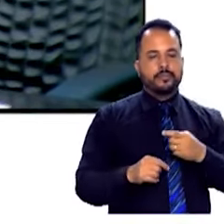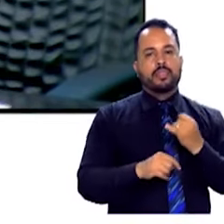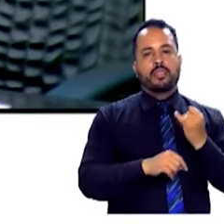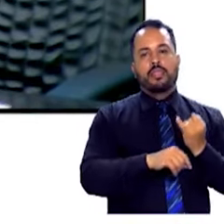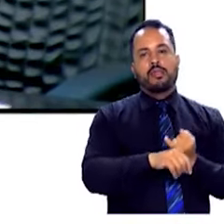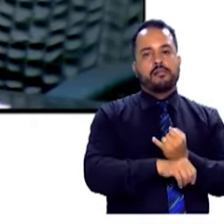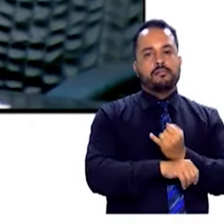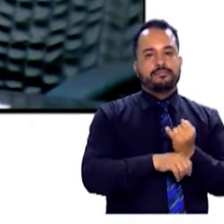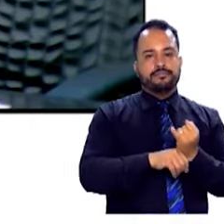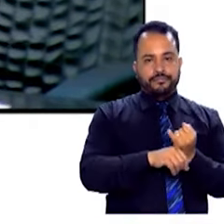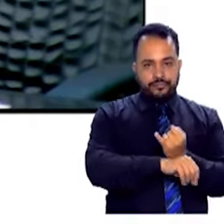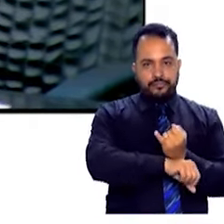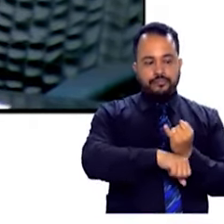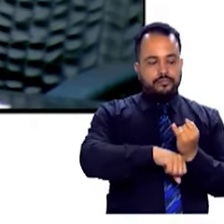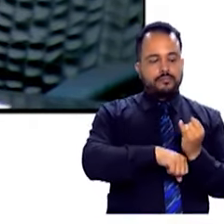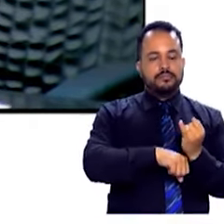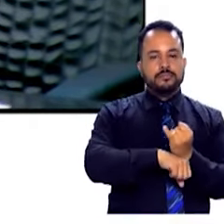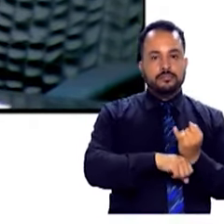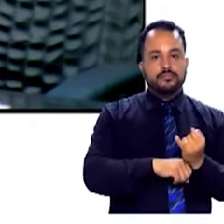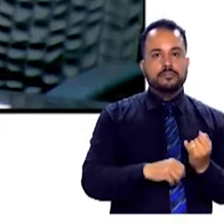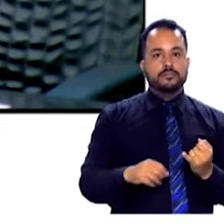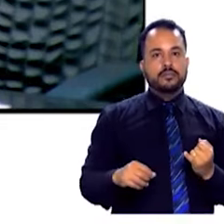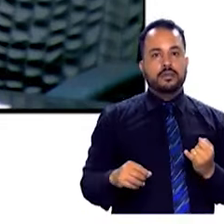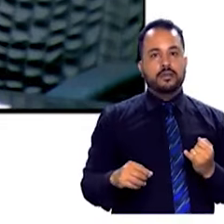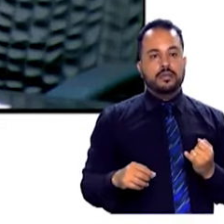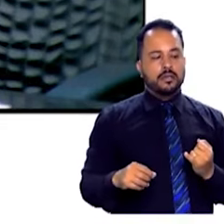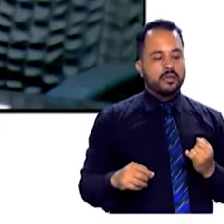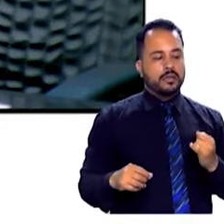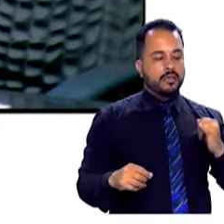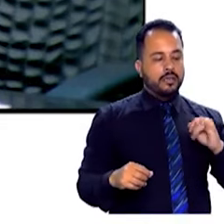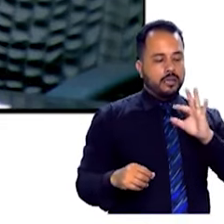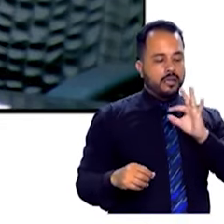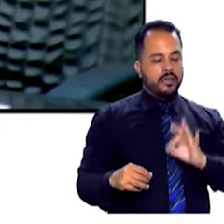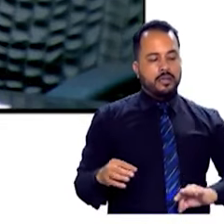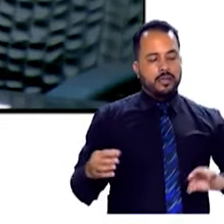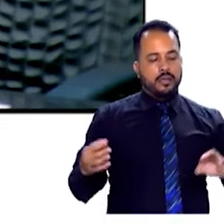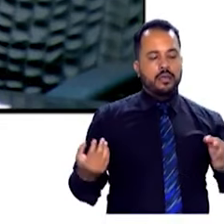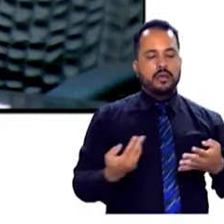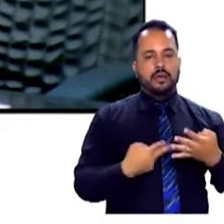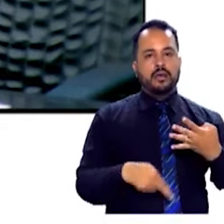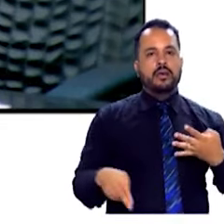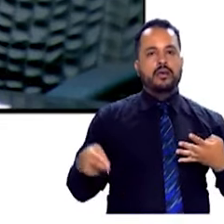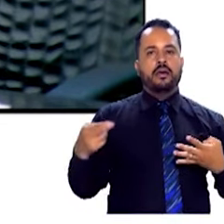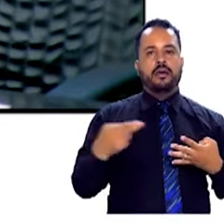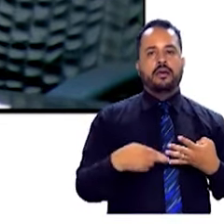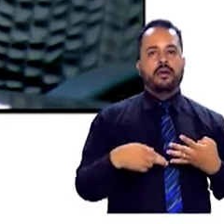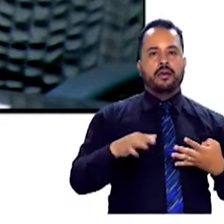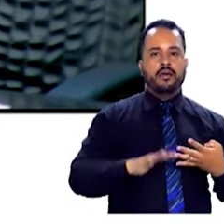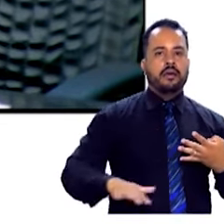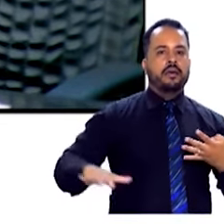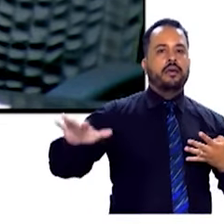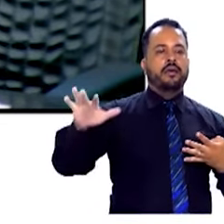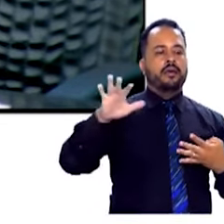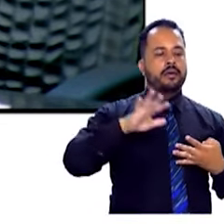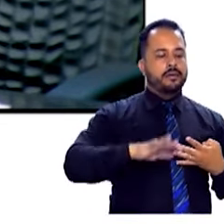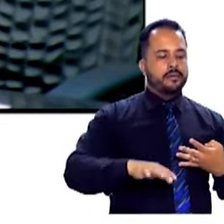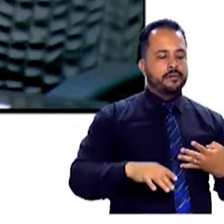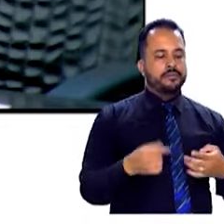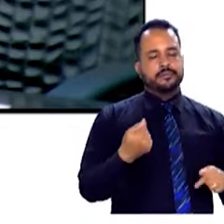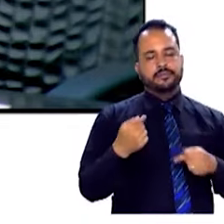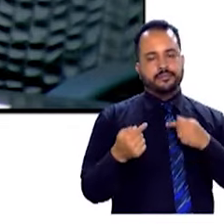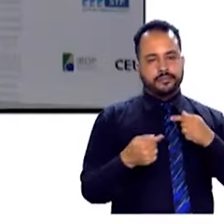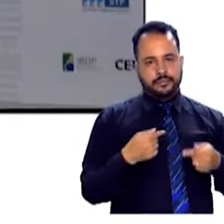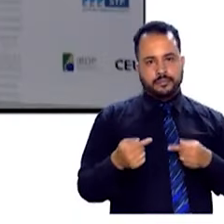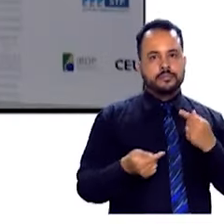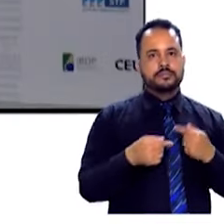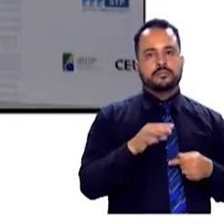exatamente a repercussão Geral das questões discutidas eh no âmbito do supremo e no âmbito do STJ a relevância da questão Federal